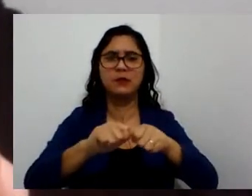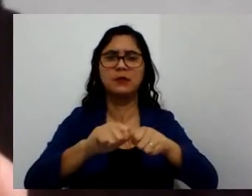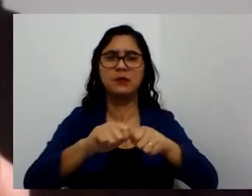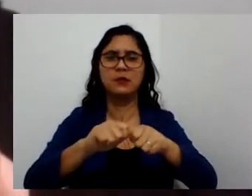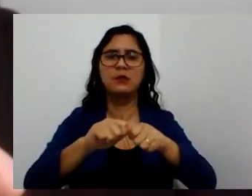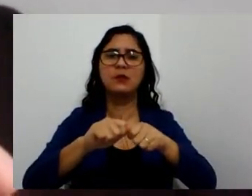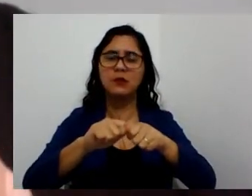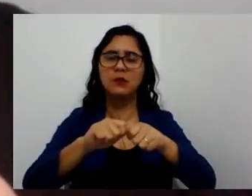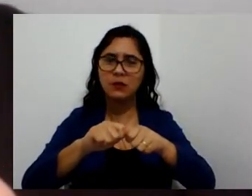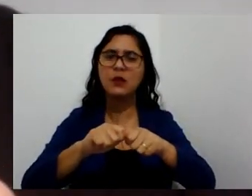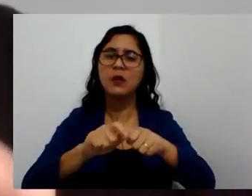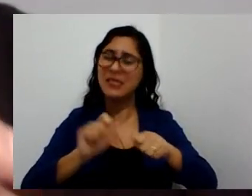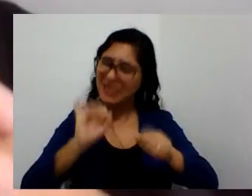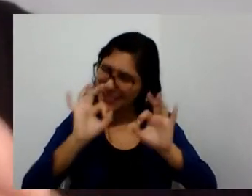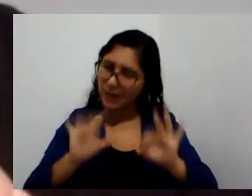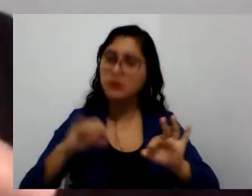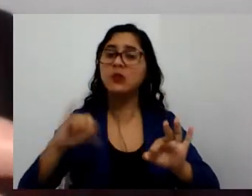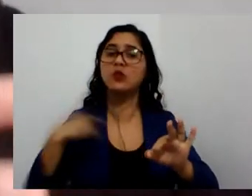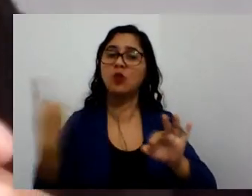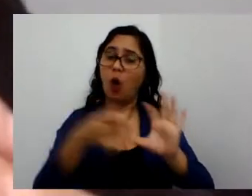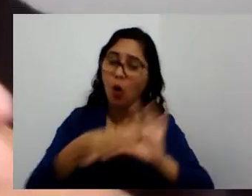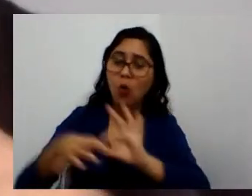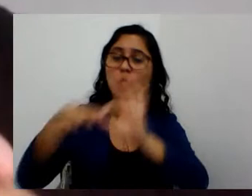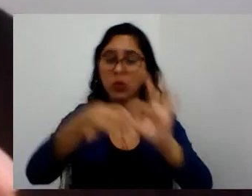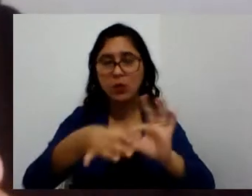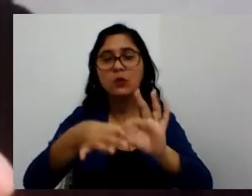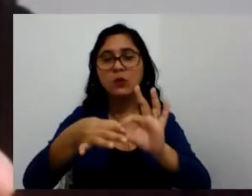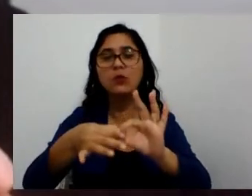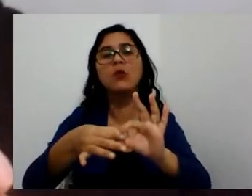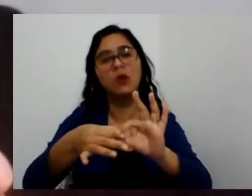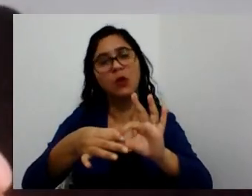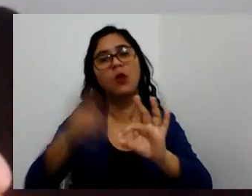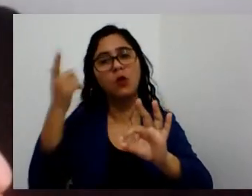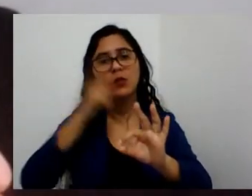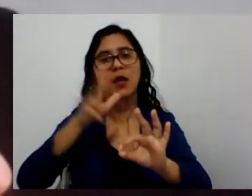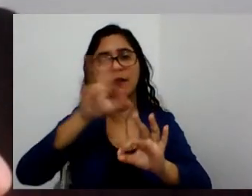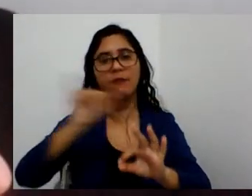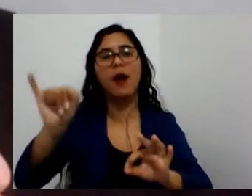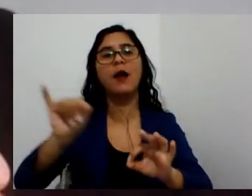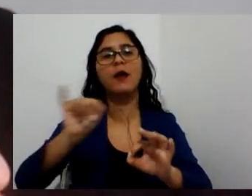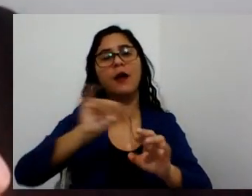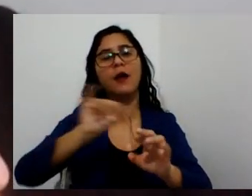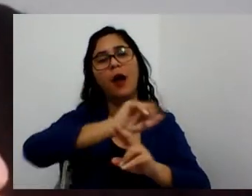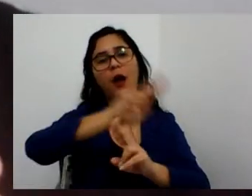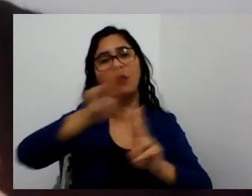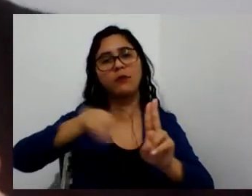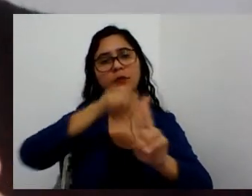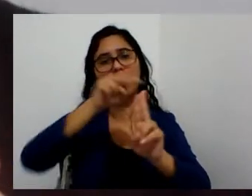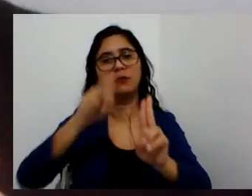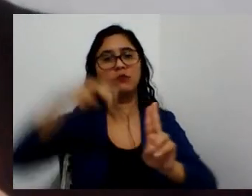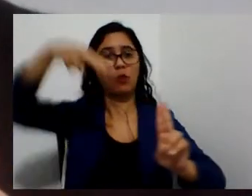todos unidos, teremos a chance de finalmente termos uma universidade notável novamente.